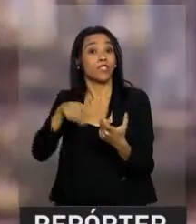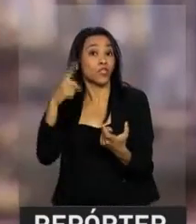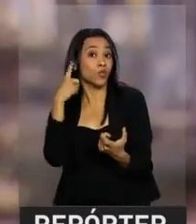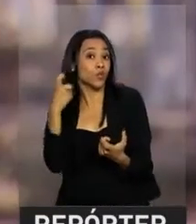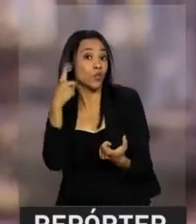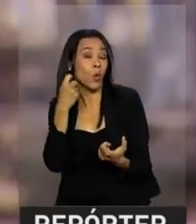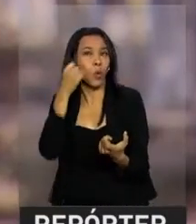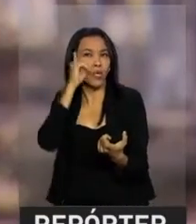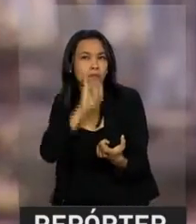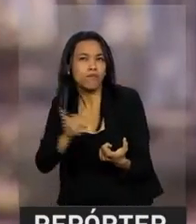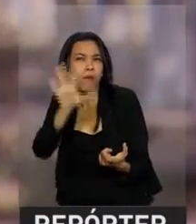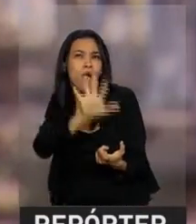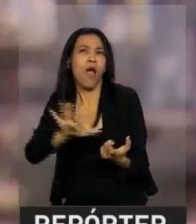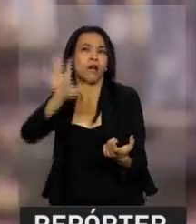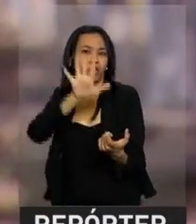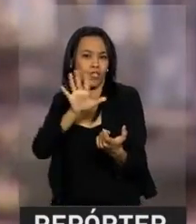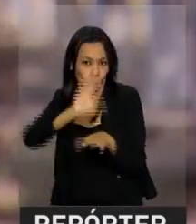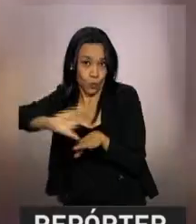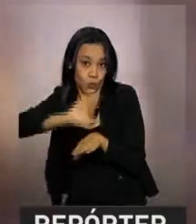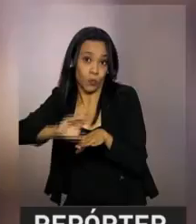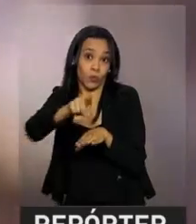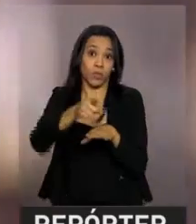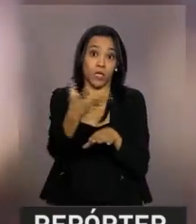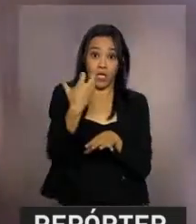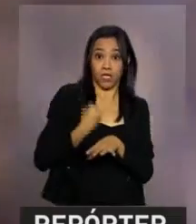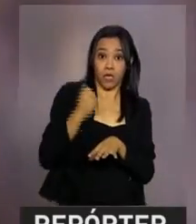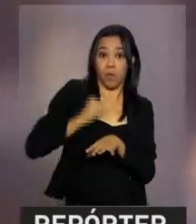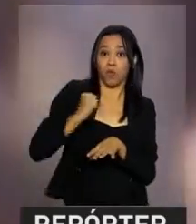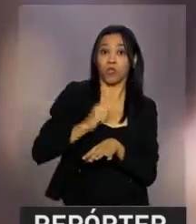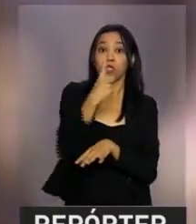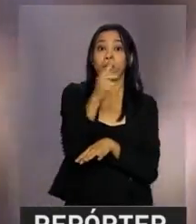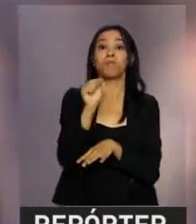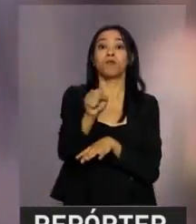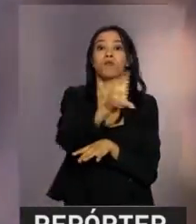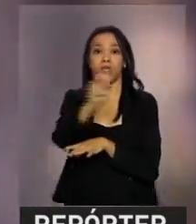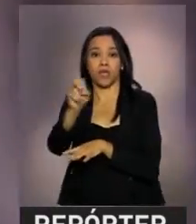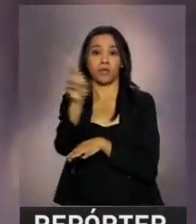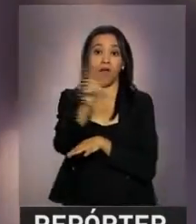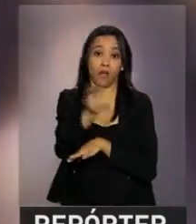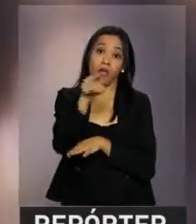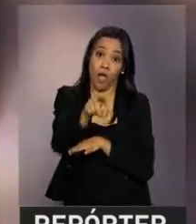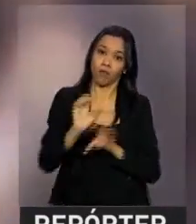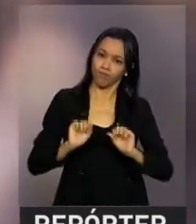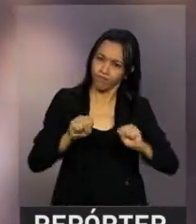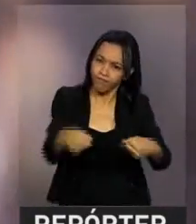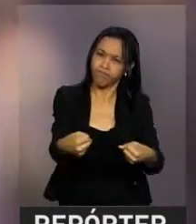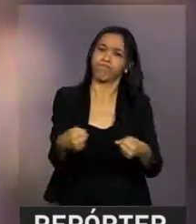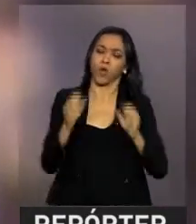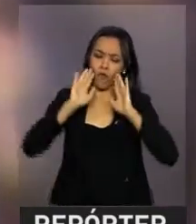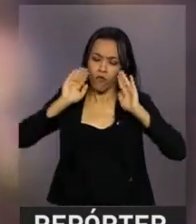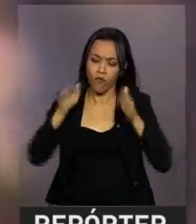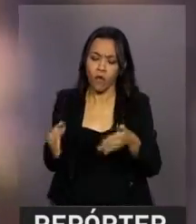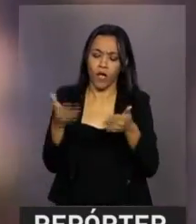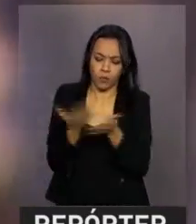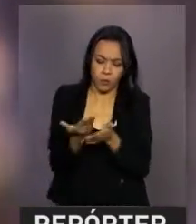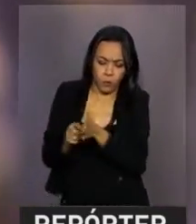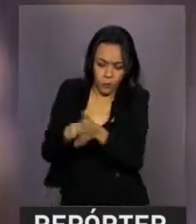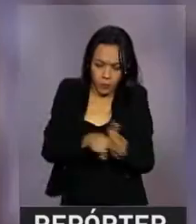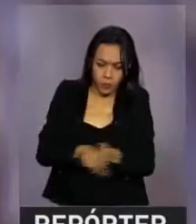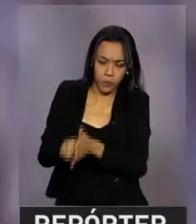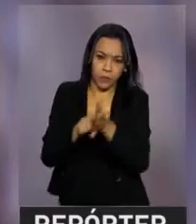universidade de brasília e ganha uma bolsa de 1.500 reais é o que permite que a dedicação seja exclusiva para os